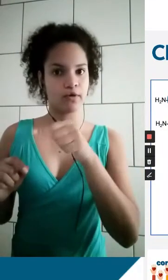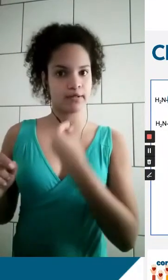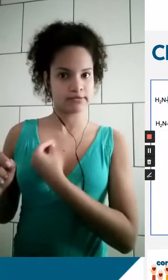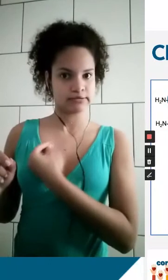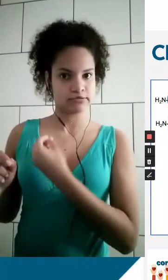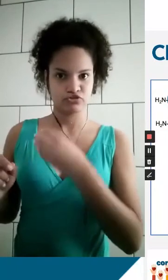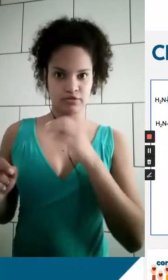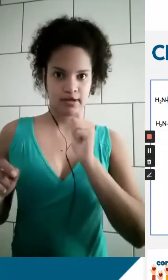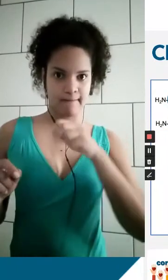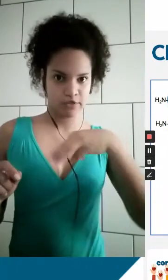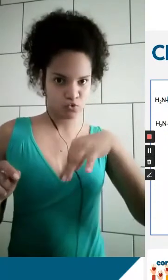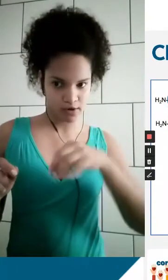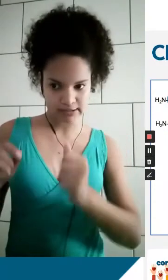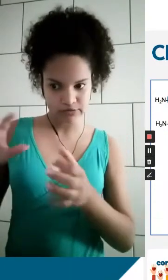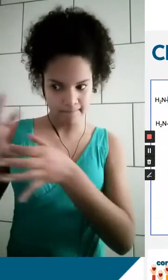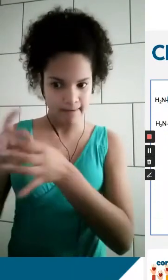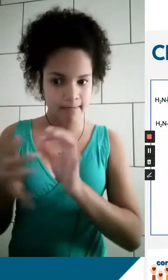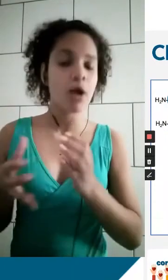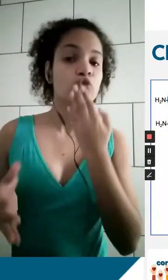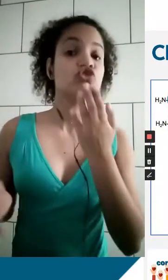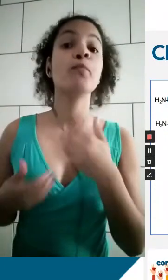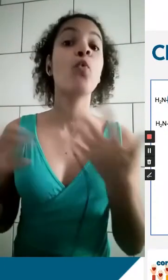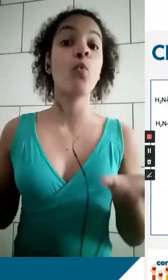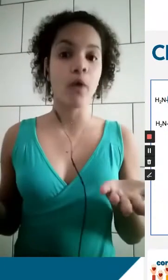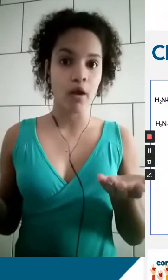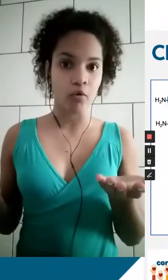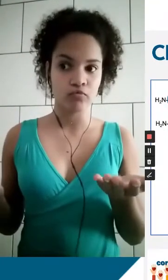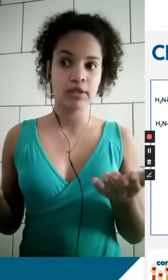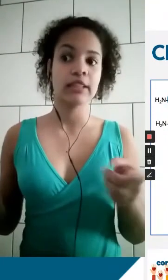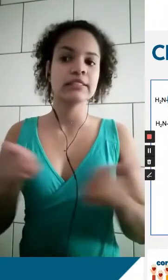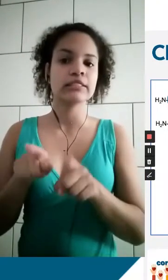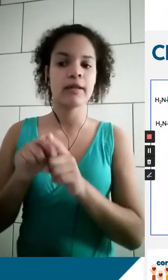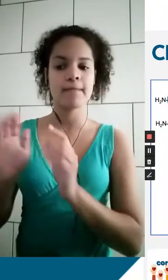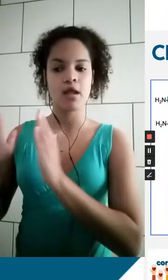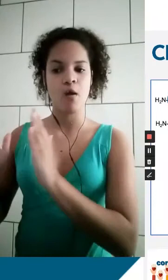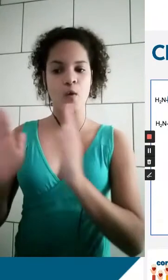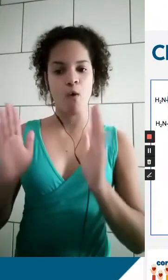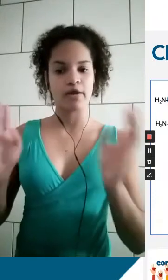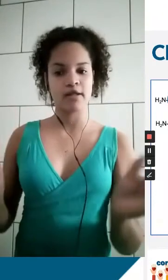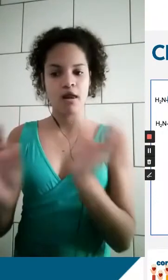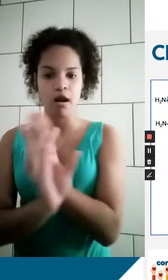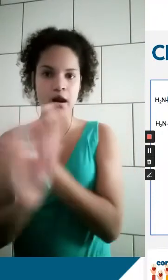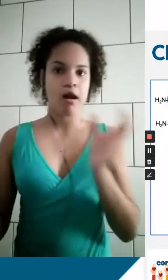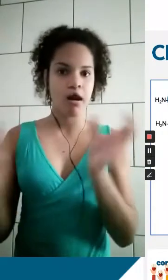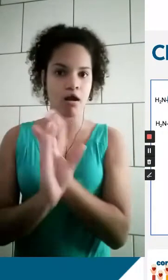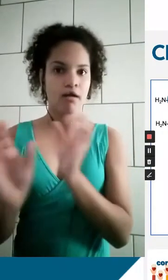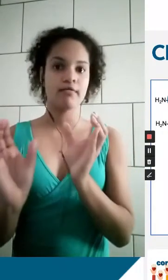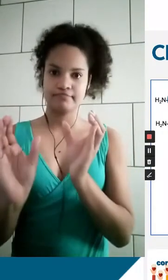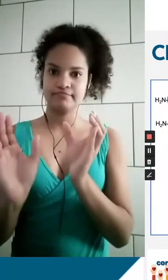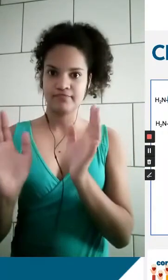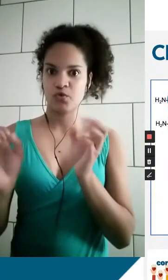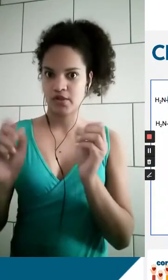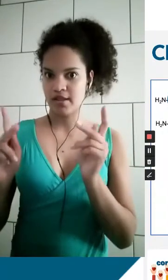essa cadeia polipeptídica, que pode se tornar uma proteína, dependendo do número de aminoácidos que a compõem,